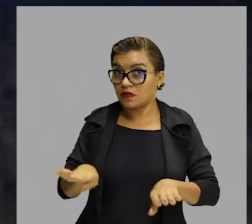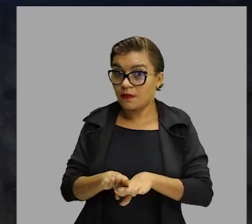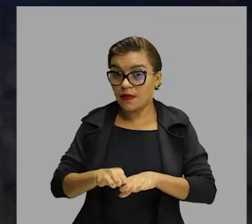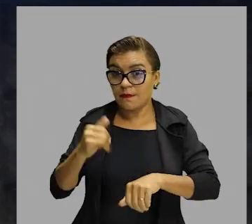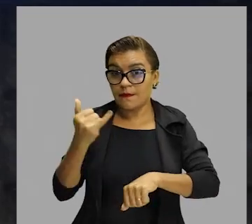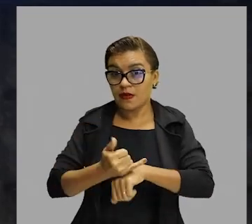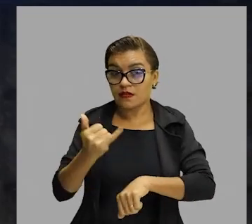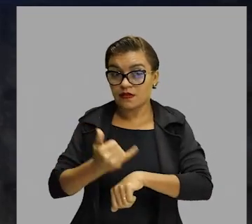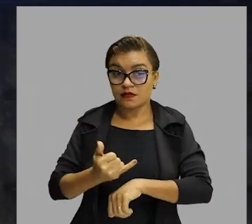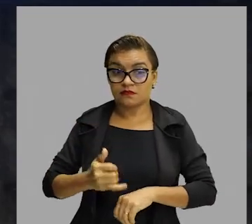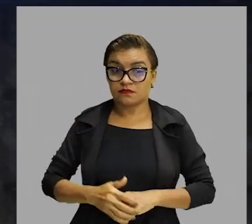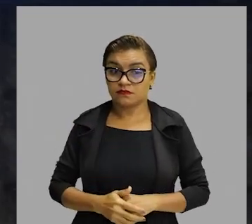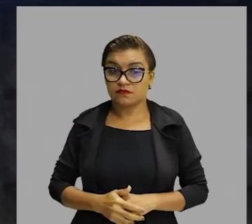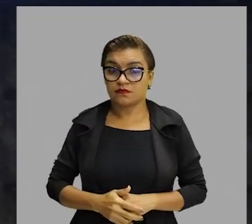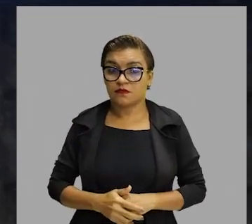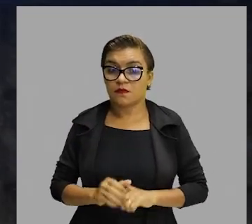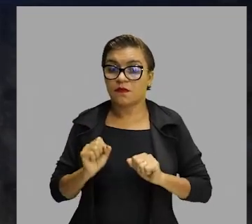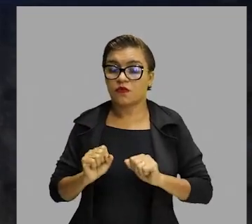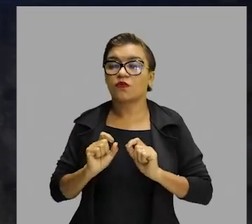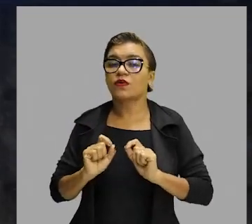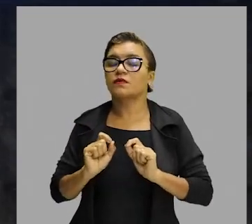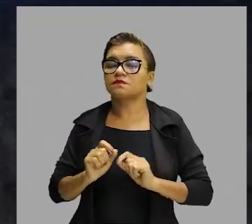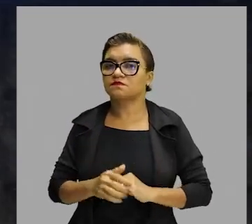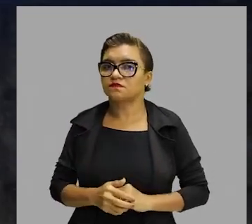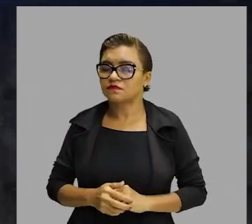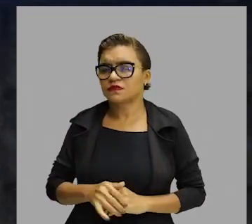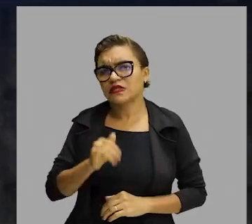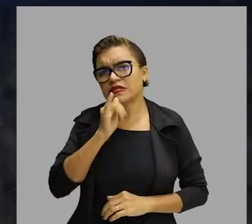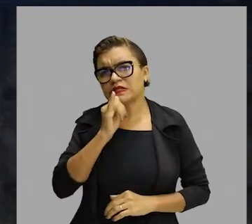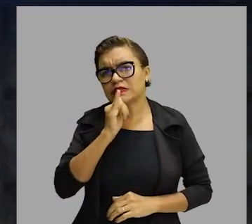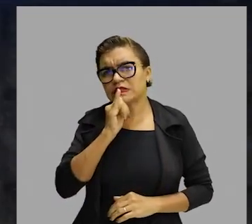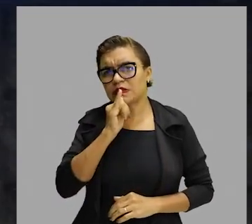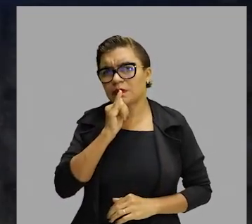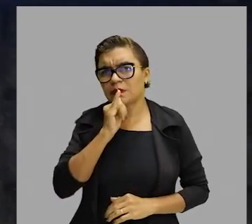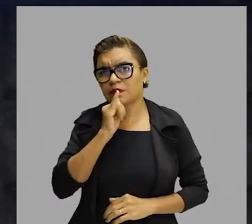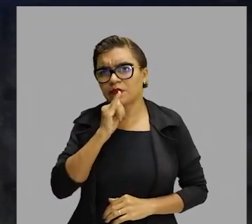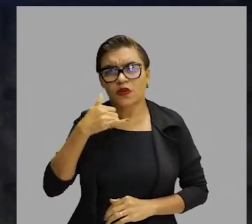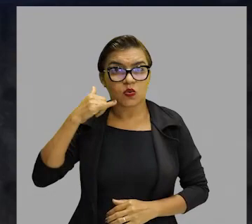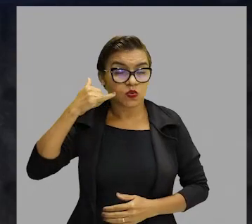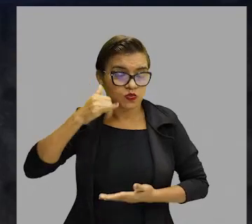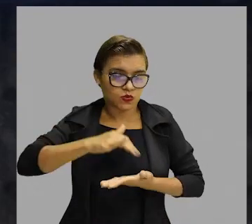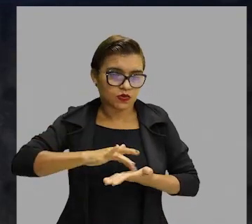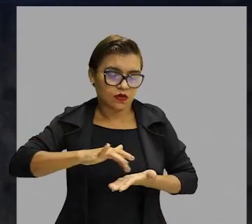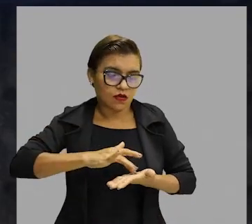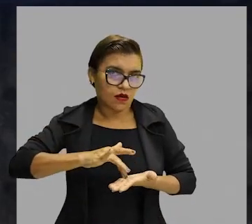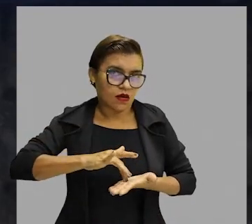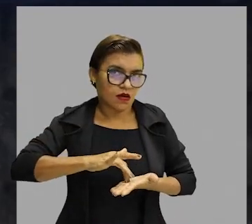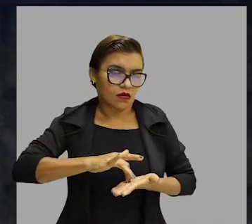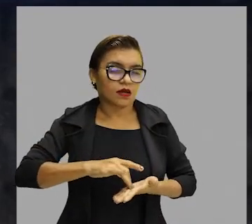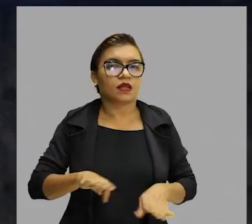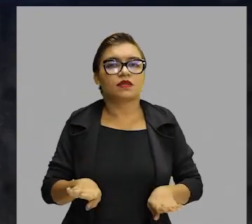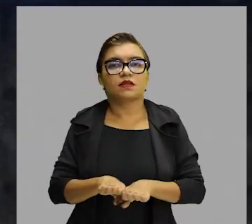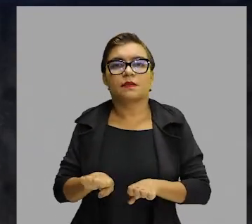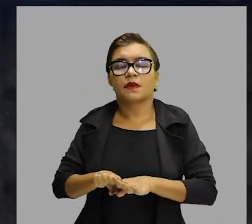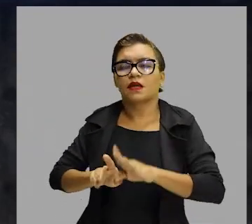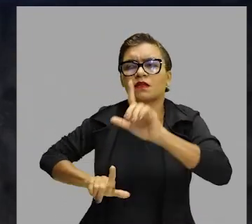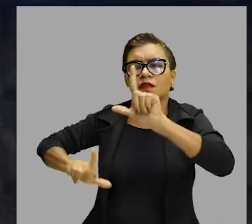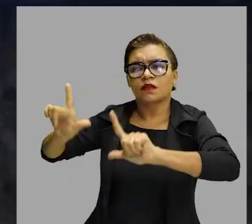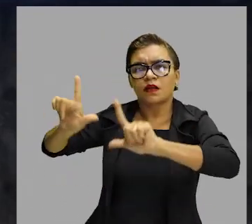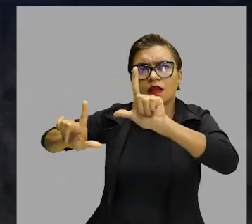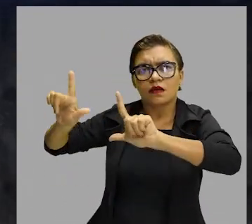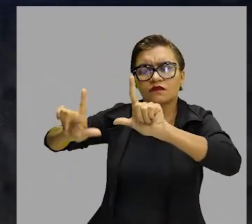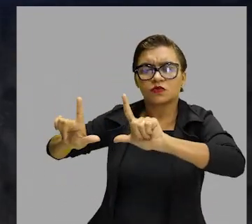isso, bem como eu já disse, nos aparelhos de celular, nos televisores,